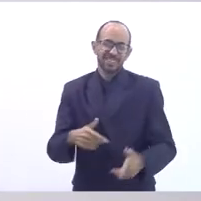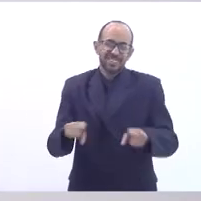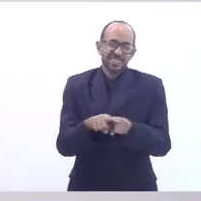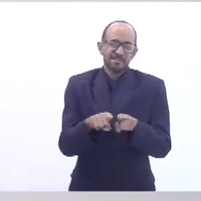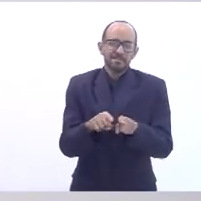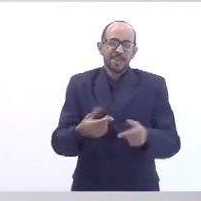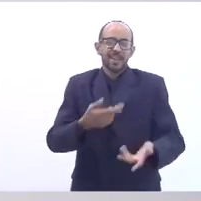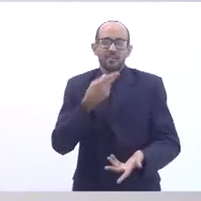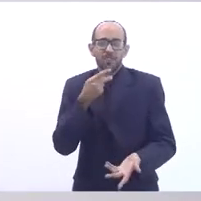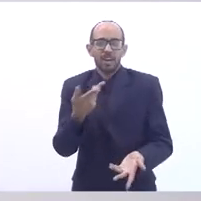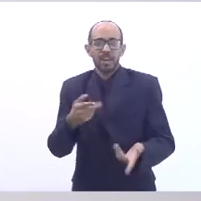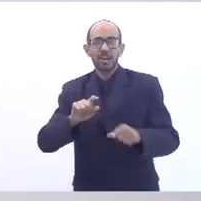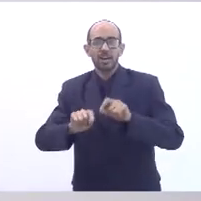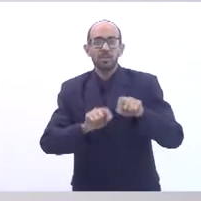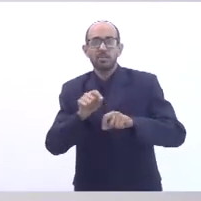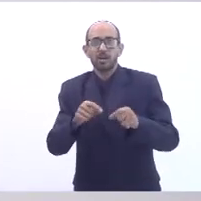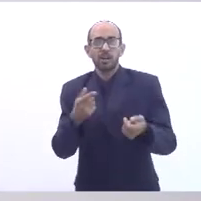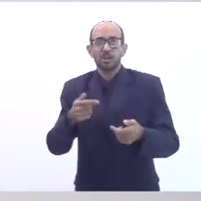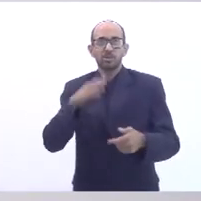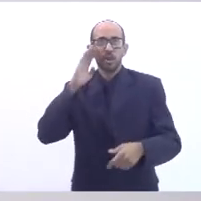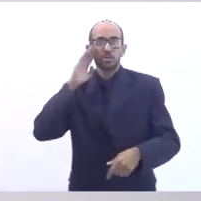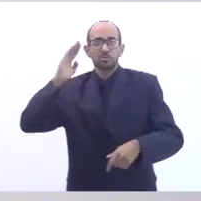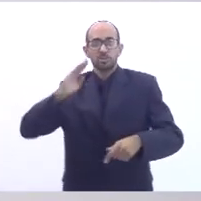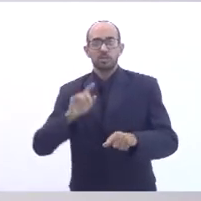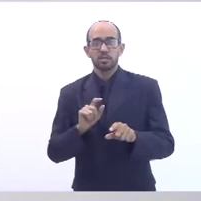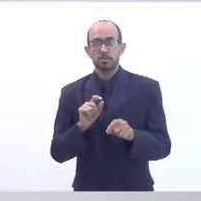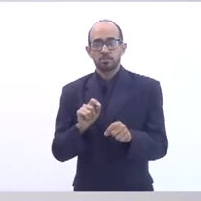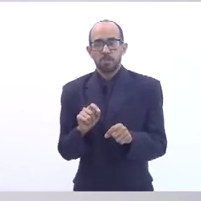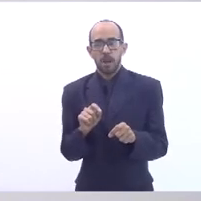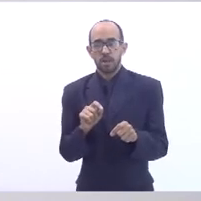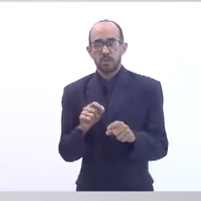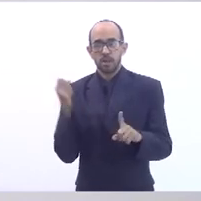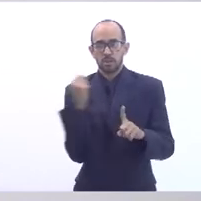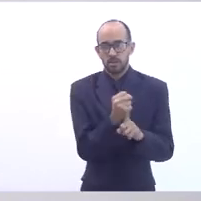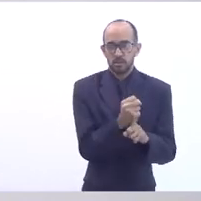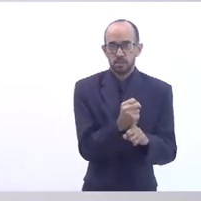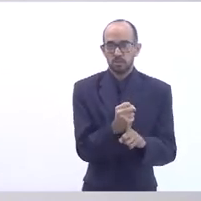eu disse é um dos principais polos de assassinatos